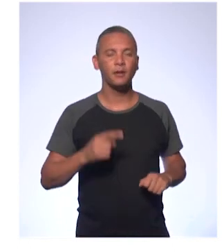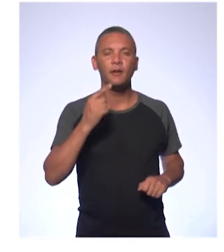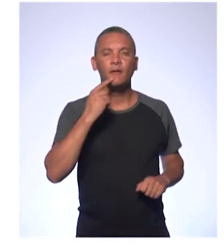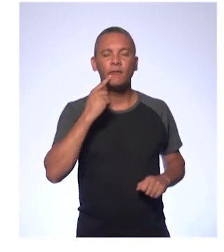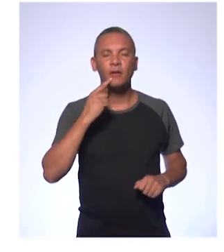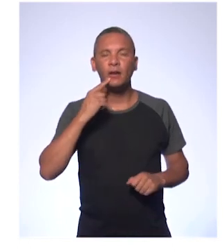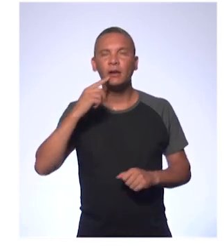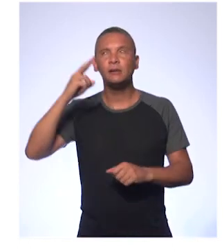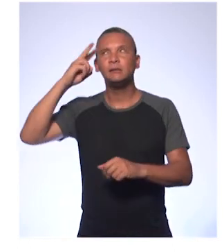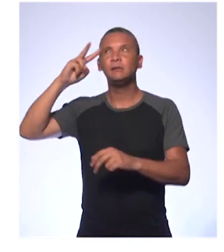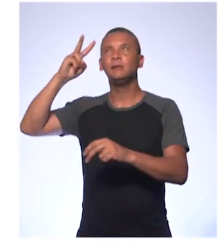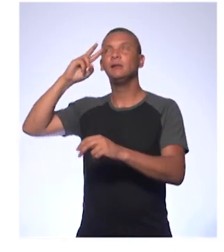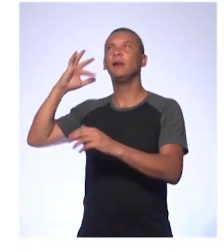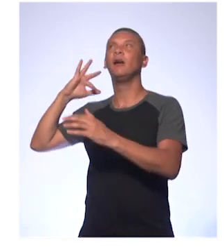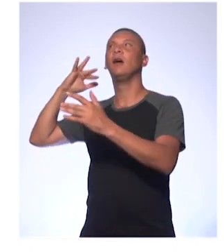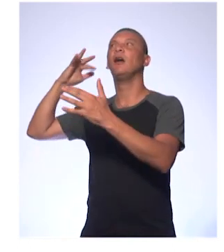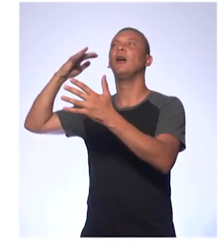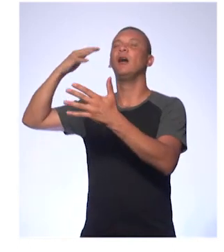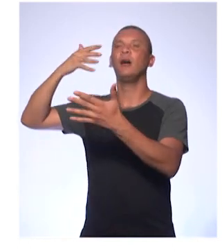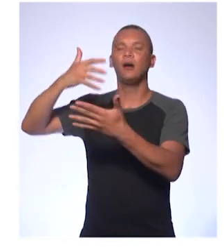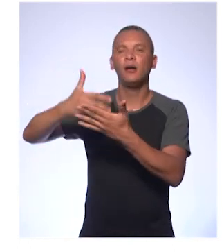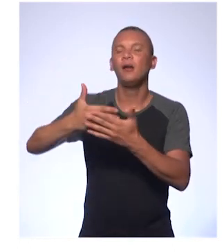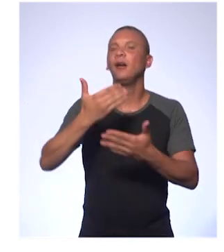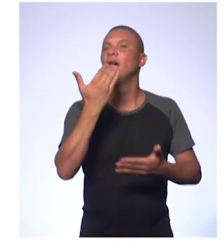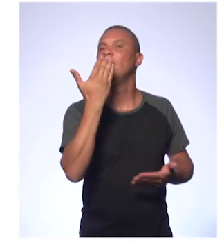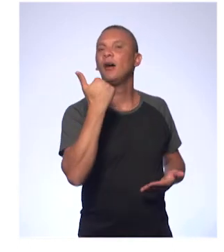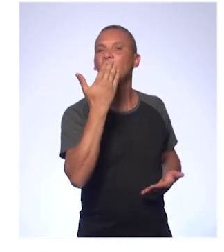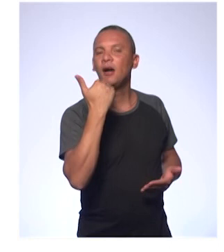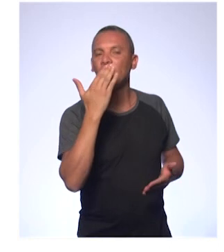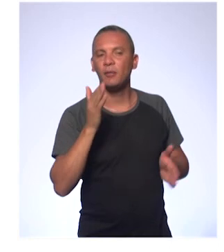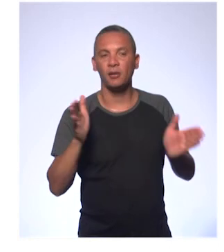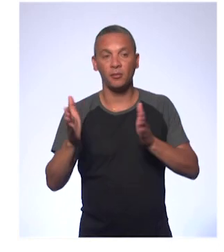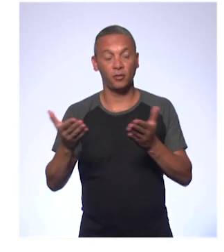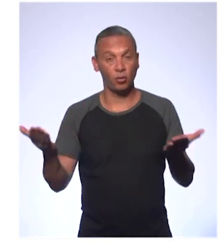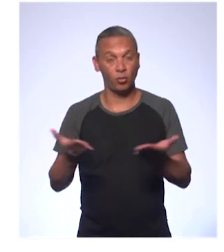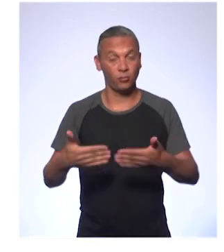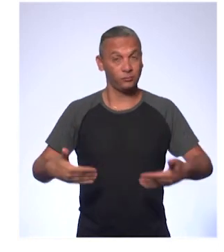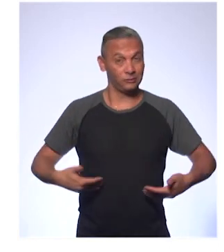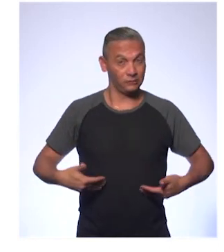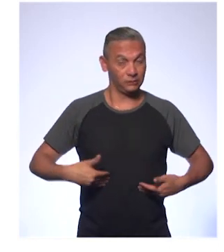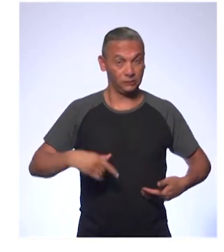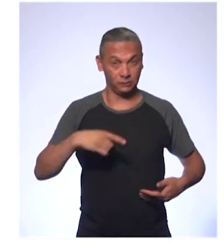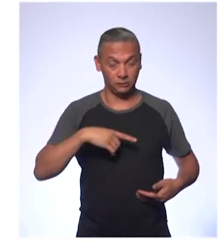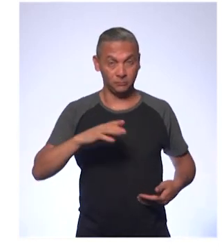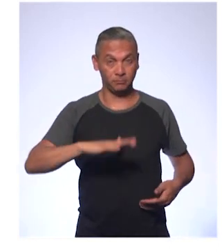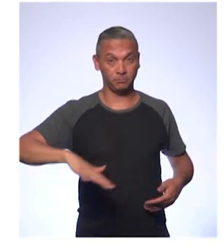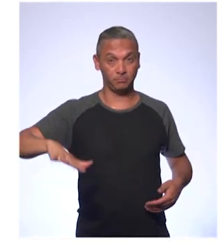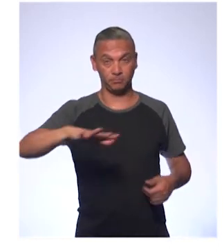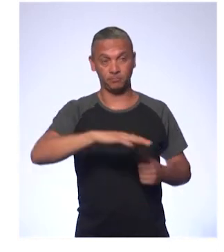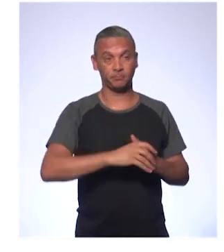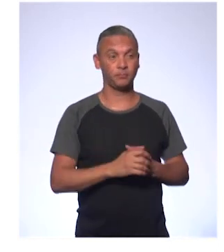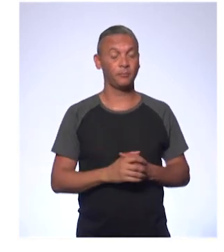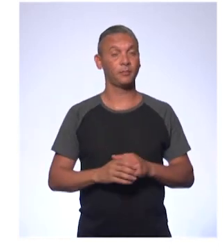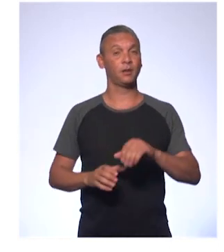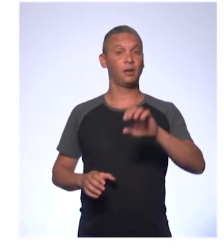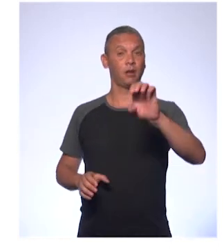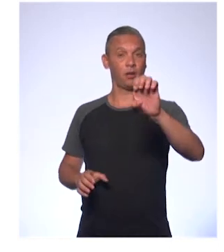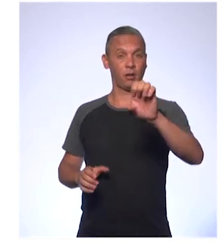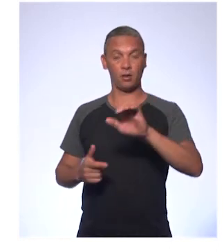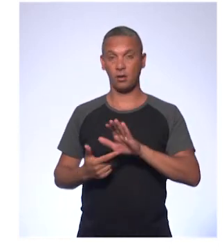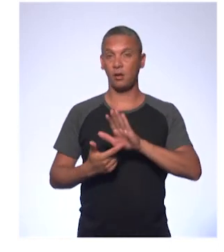o papel histórico desse alimento em tempos de fome e